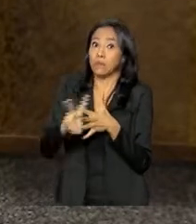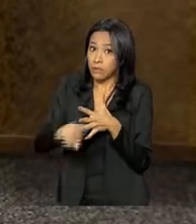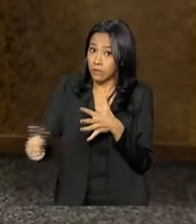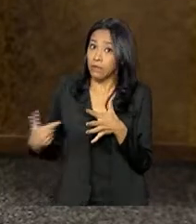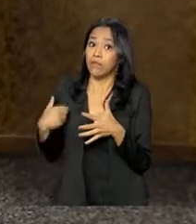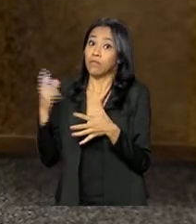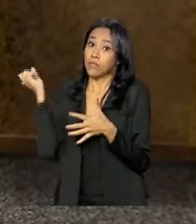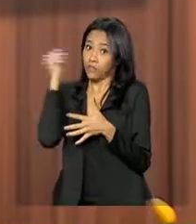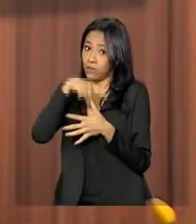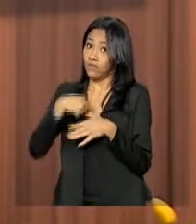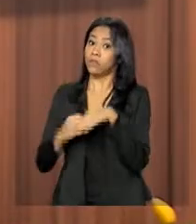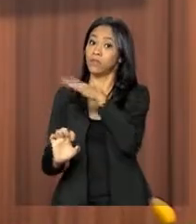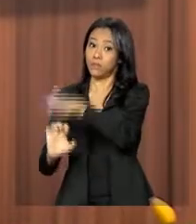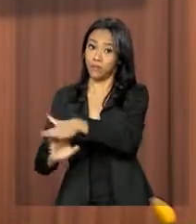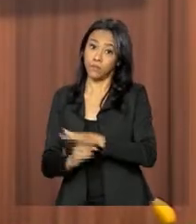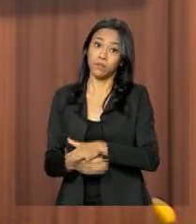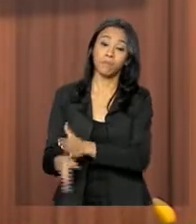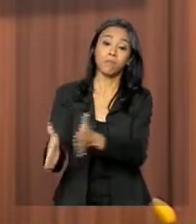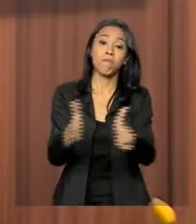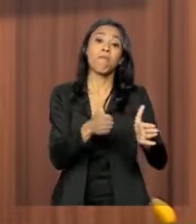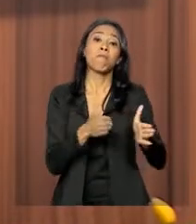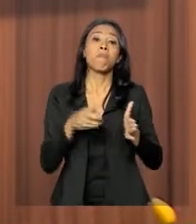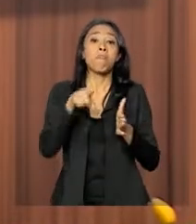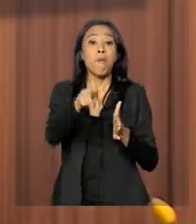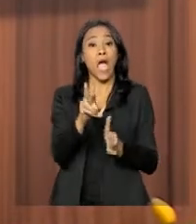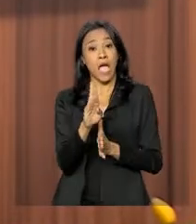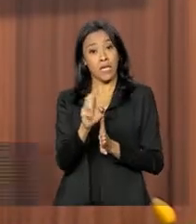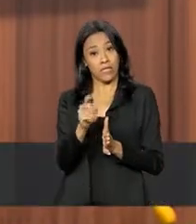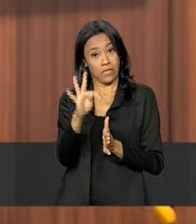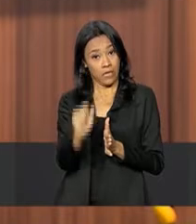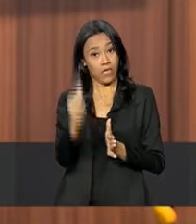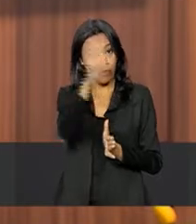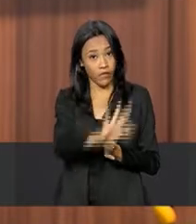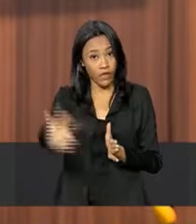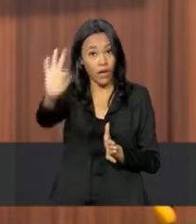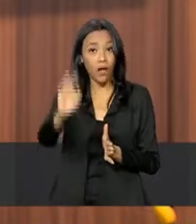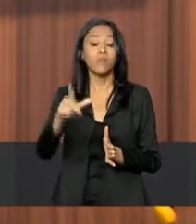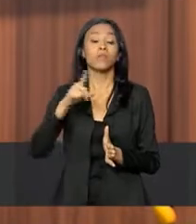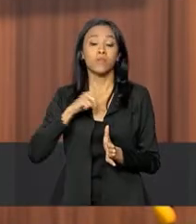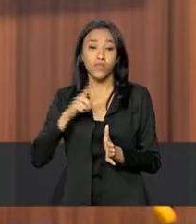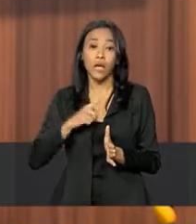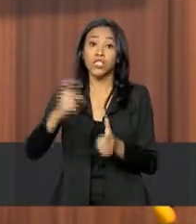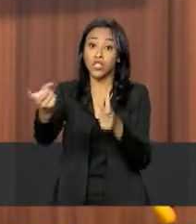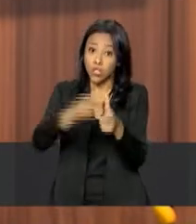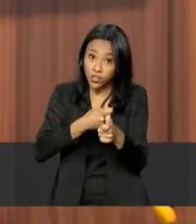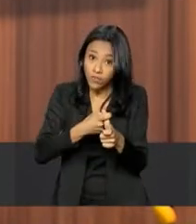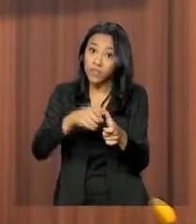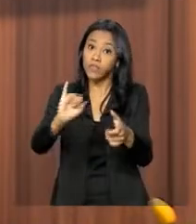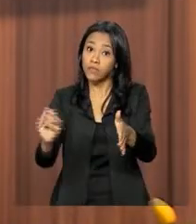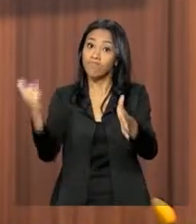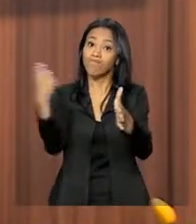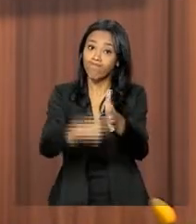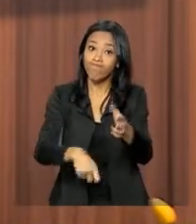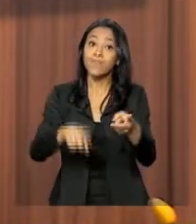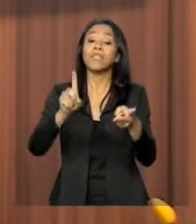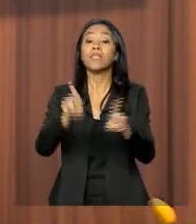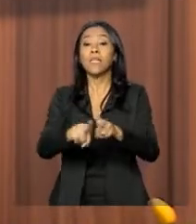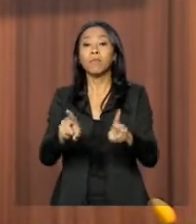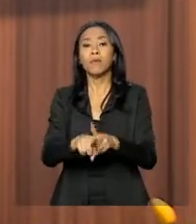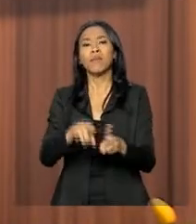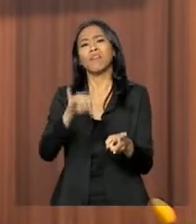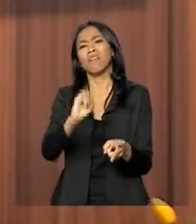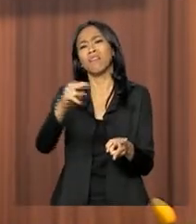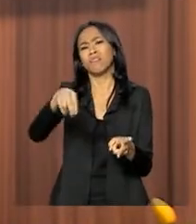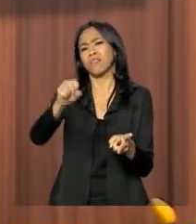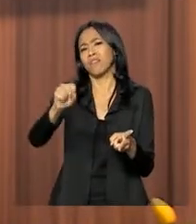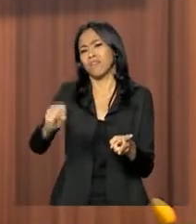bem mais a empresa. Segundo a Receita Federal, estão sendo cobradas dívidas previdenciárias e não previdenciárias de micro e